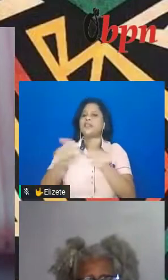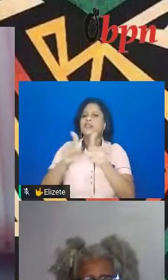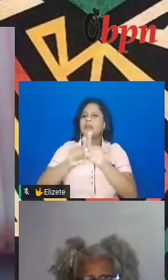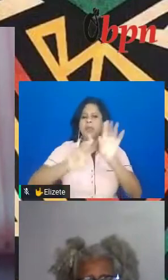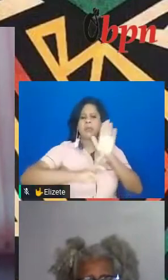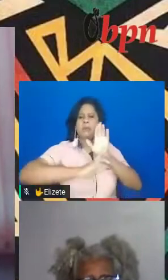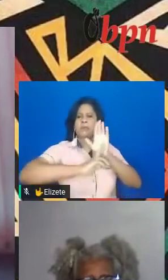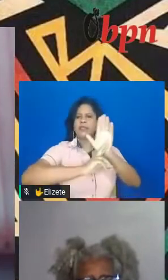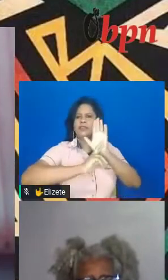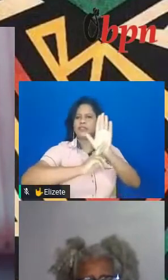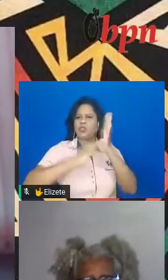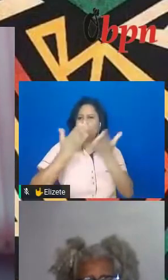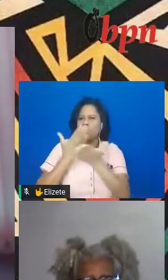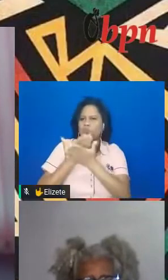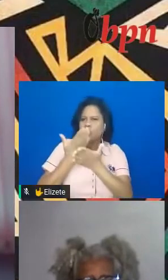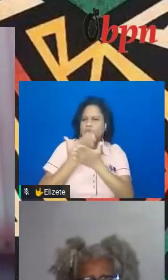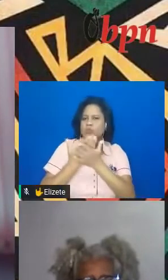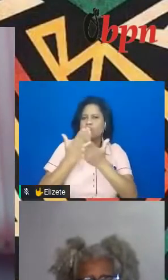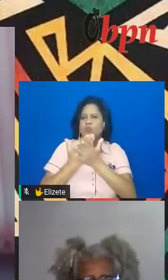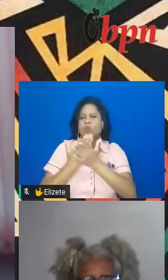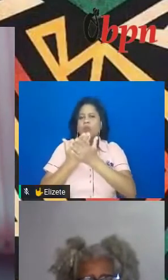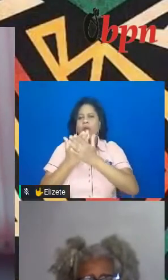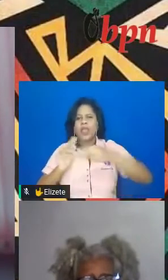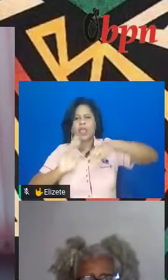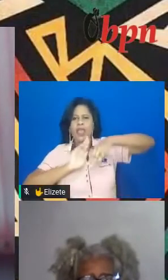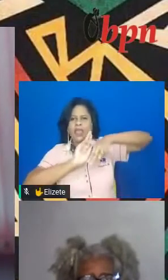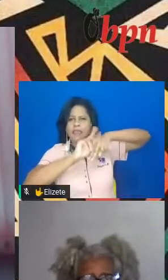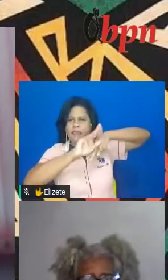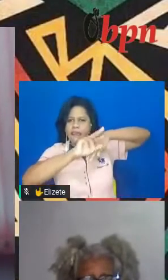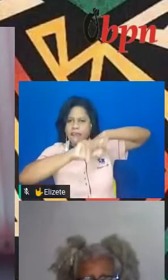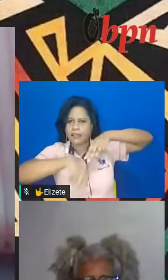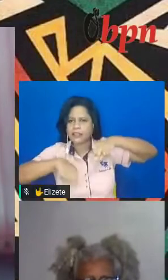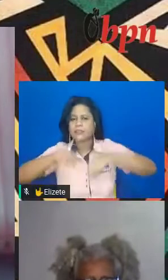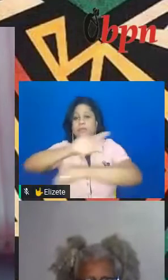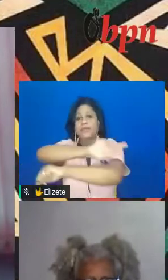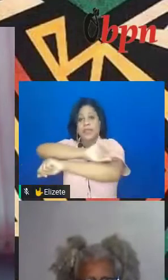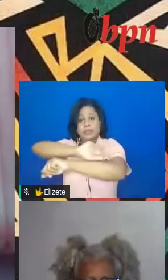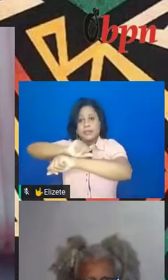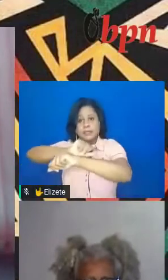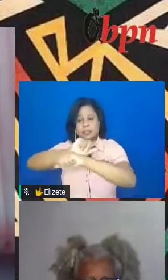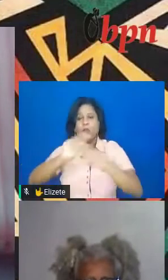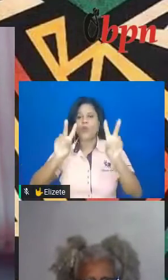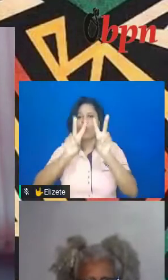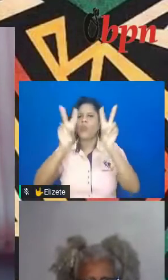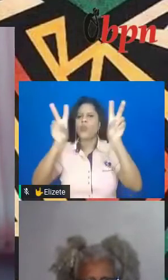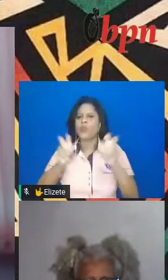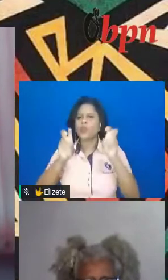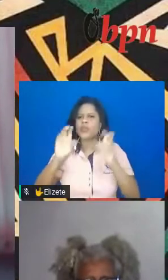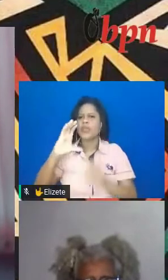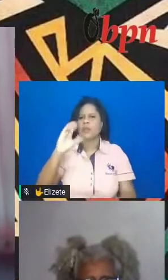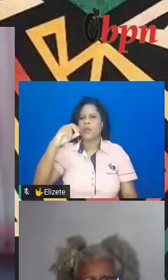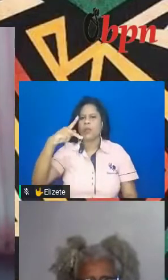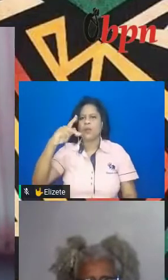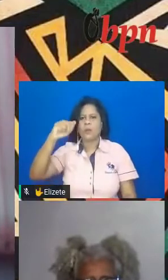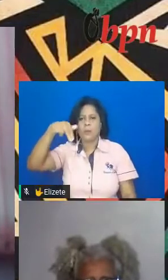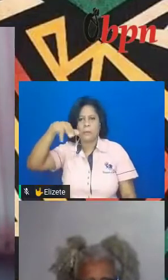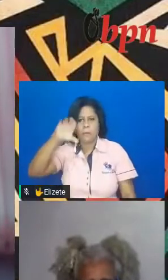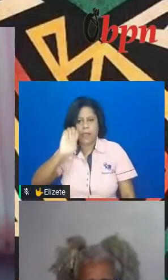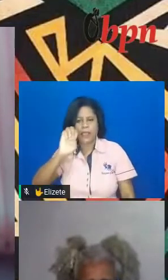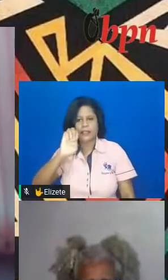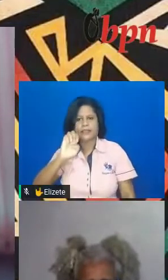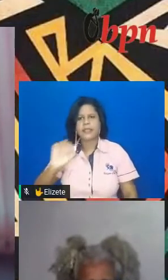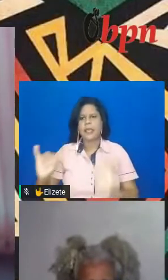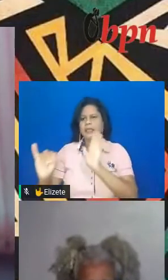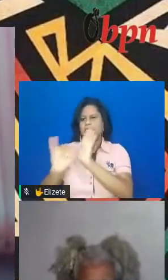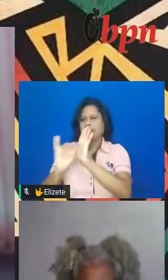relações étnico-raciais, né? Então, esse tema do nosso COPENI é